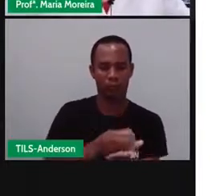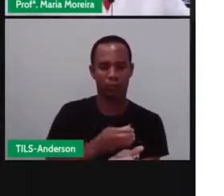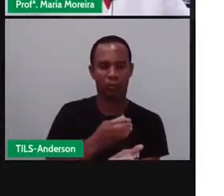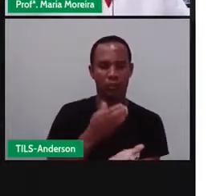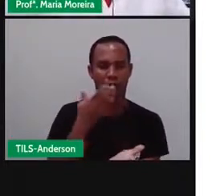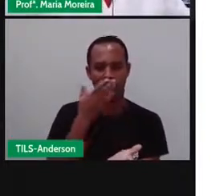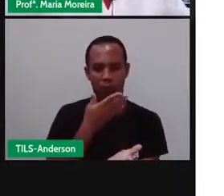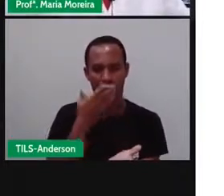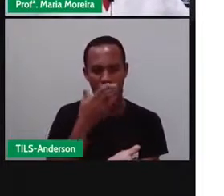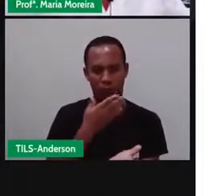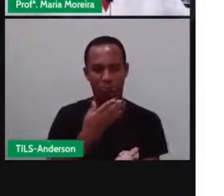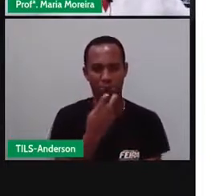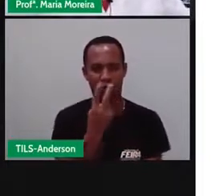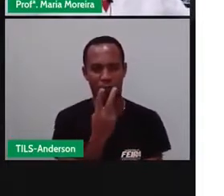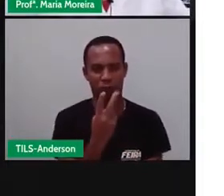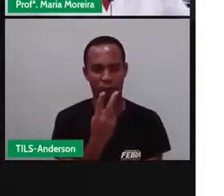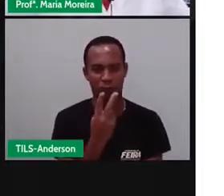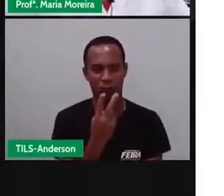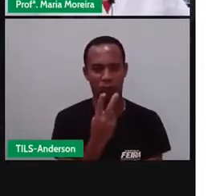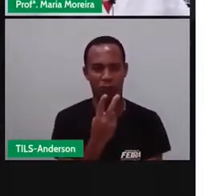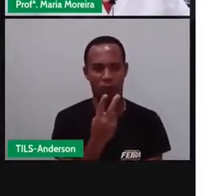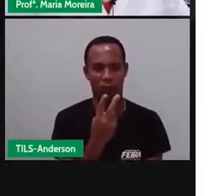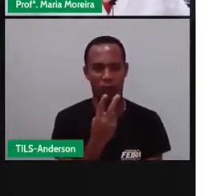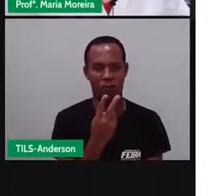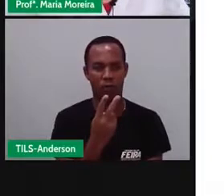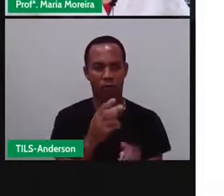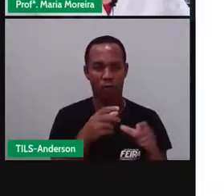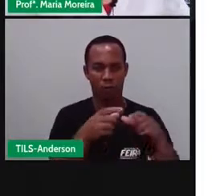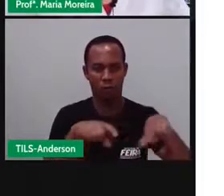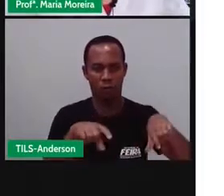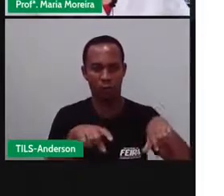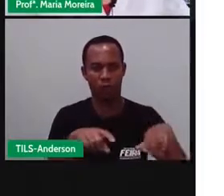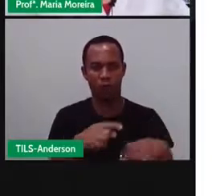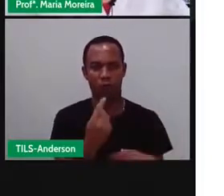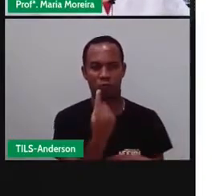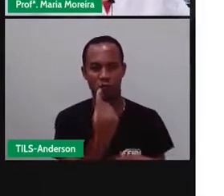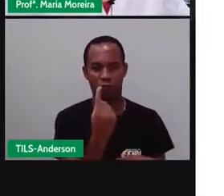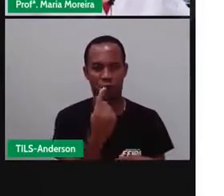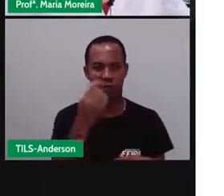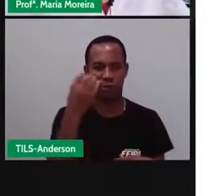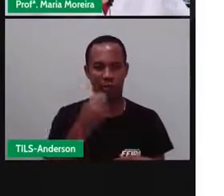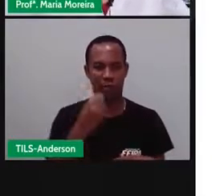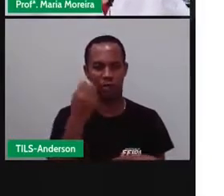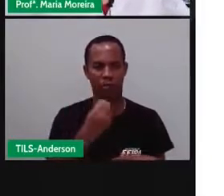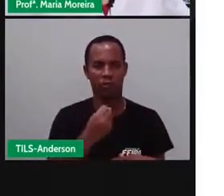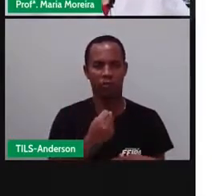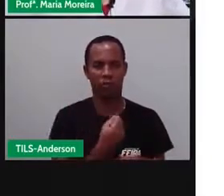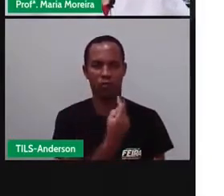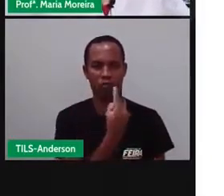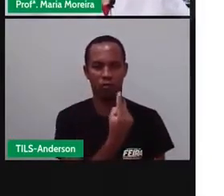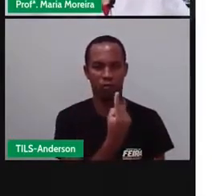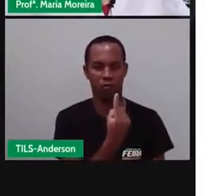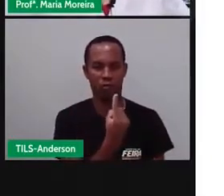açúcar, 2 ovos, 1 xícara de leite, né? 1 colher de